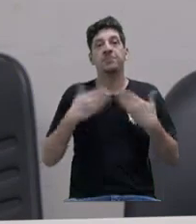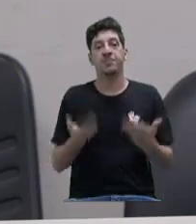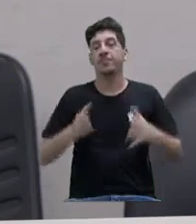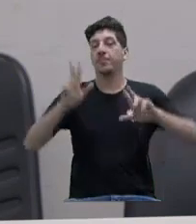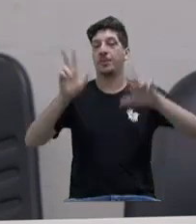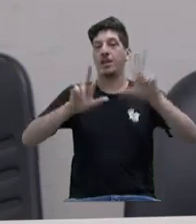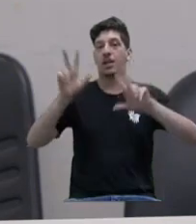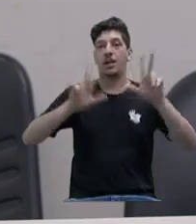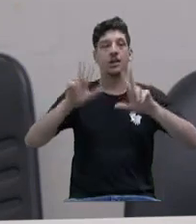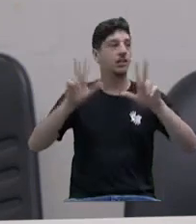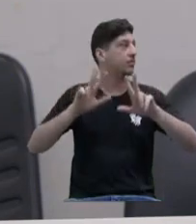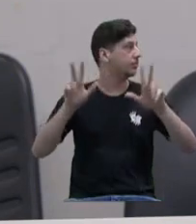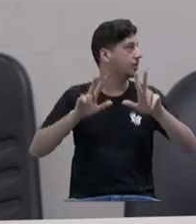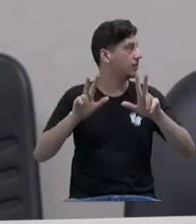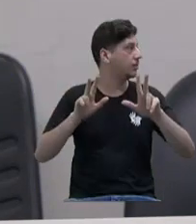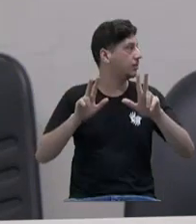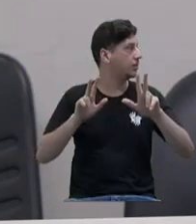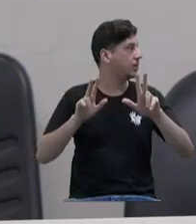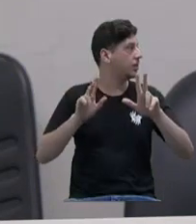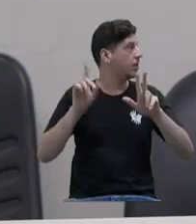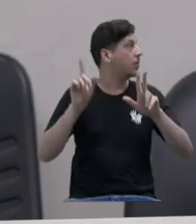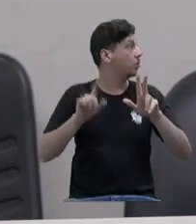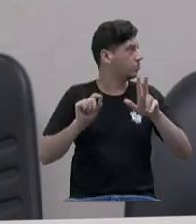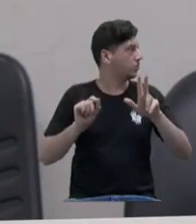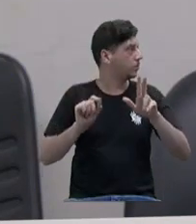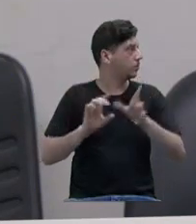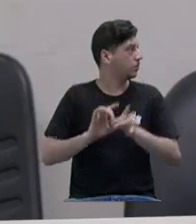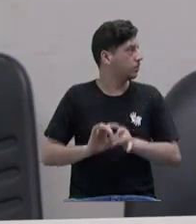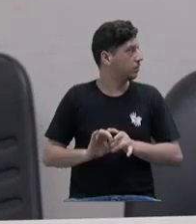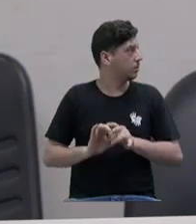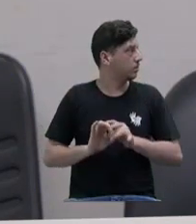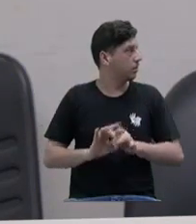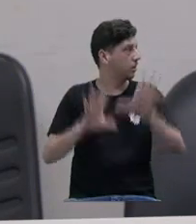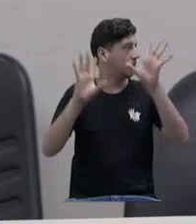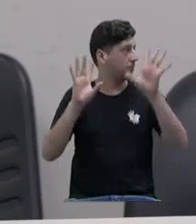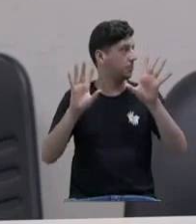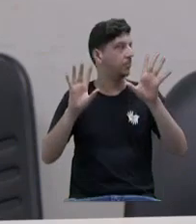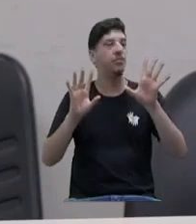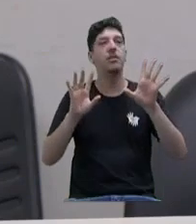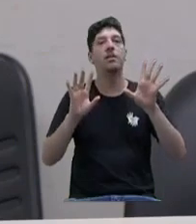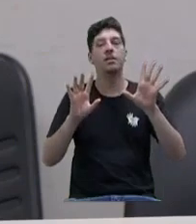Carnaval pode passar, o Ato da Liberdade, isso, repetindo,